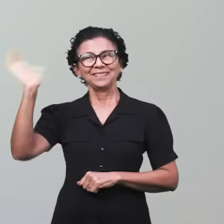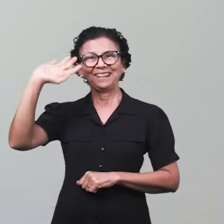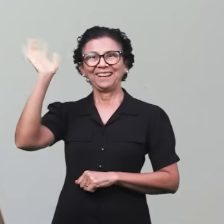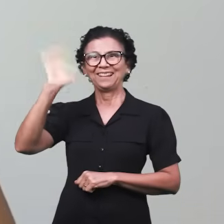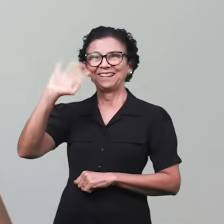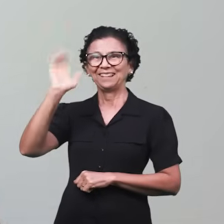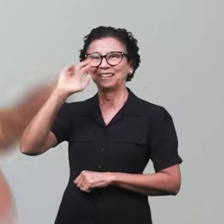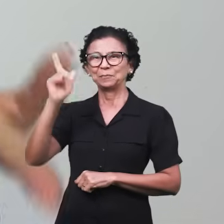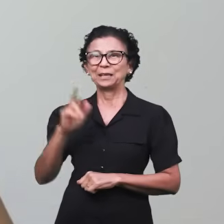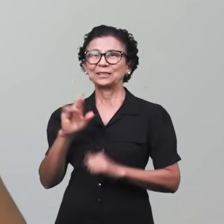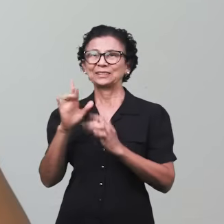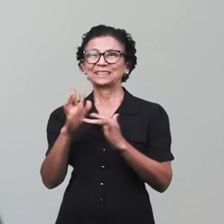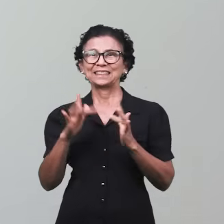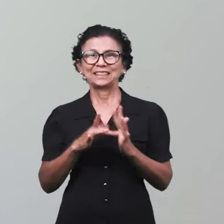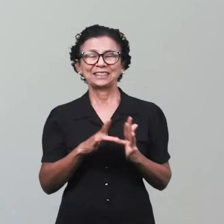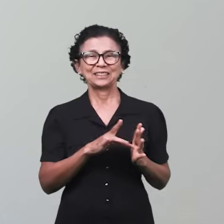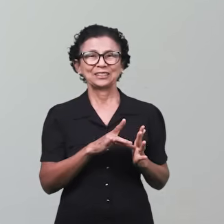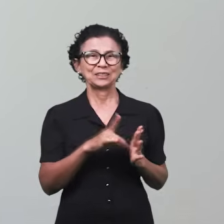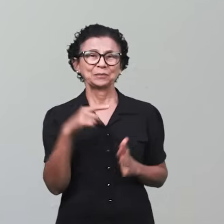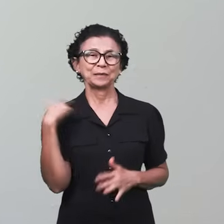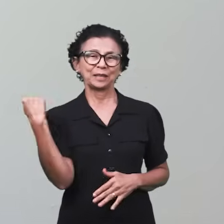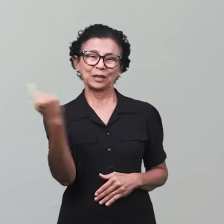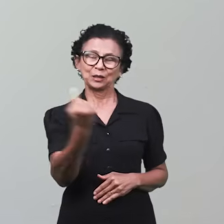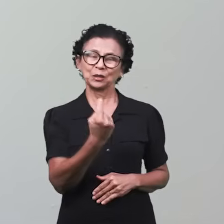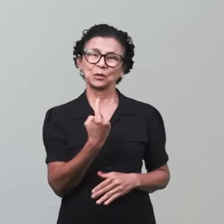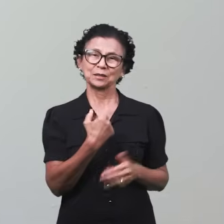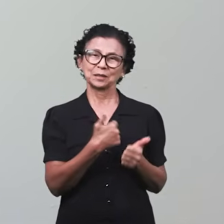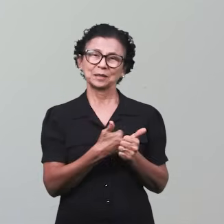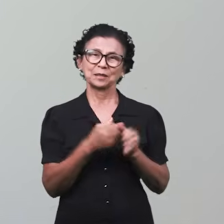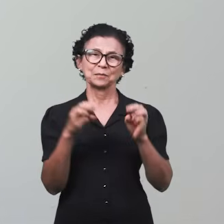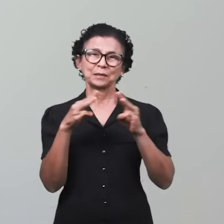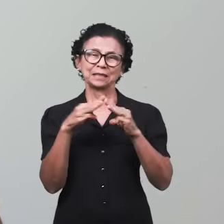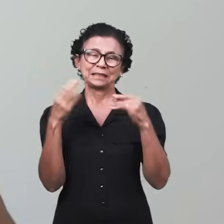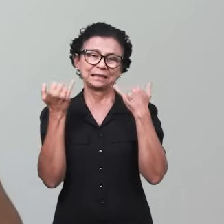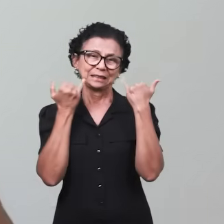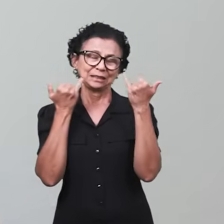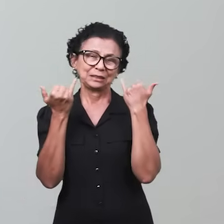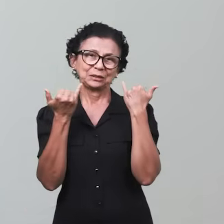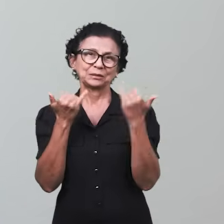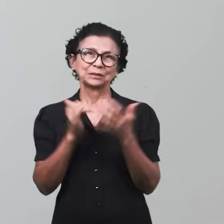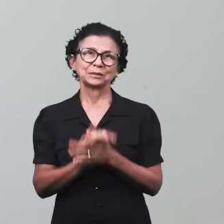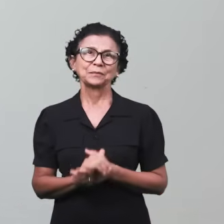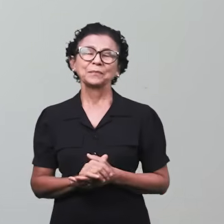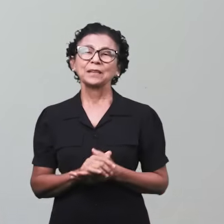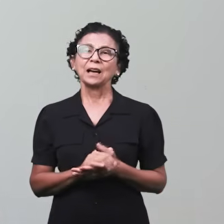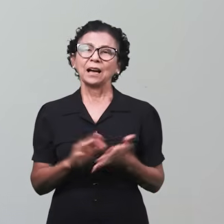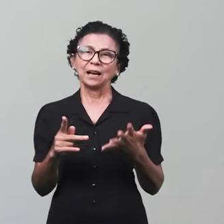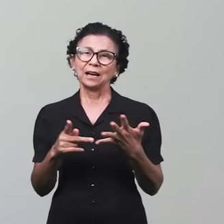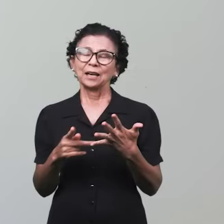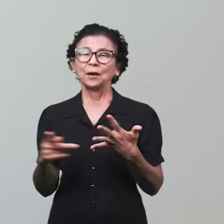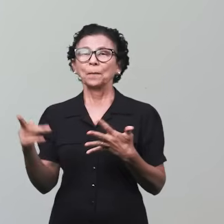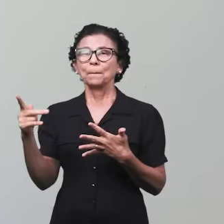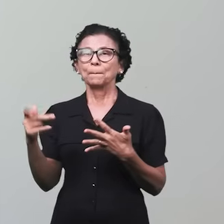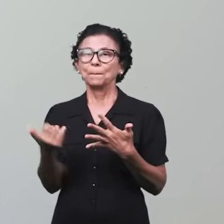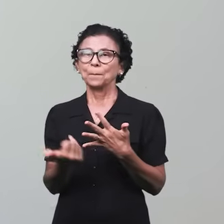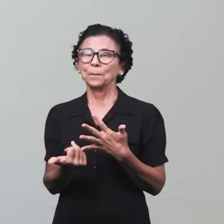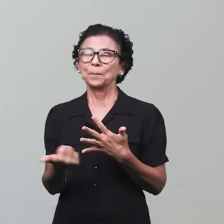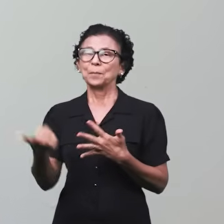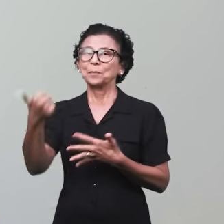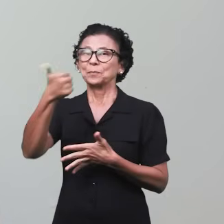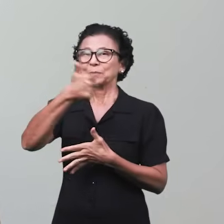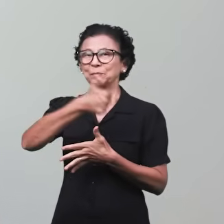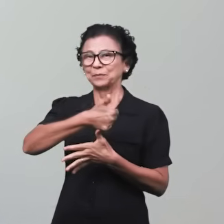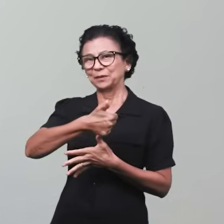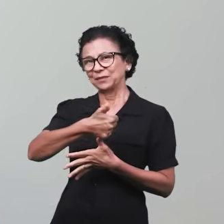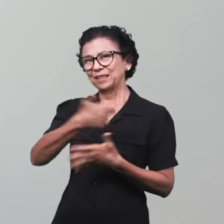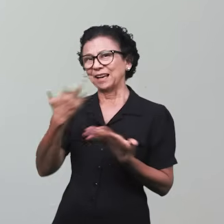Senhor para você e para todos os queridos irmãos que acompanham o Manai News. É sempre um privilégio estarmos juntos para transmitir as